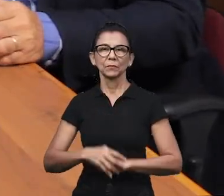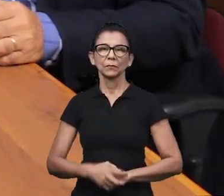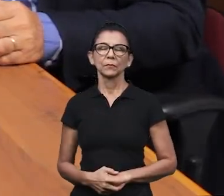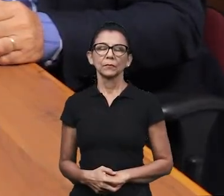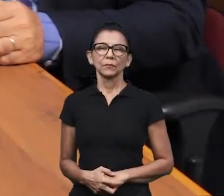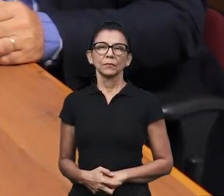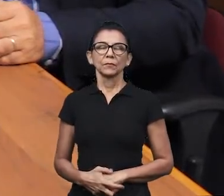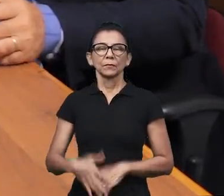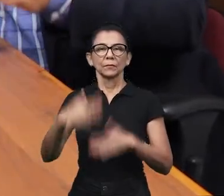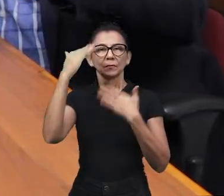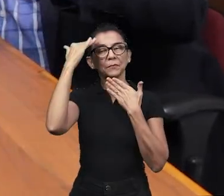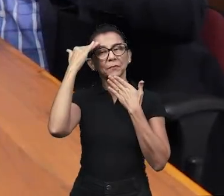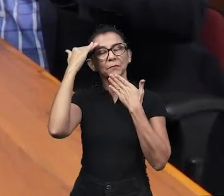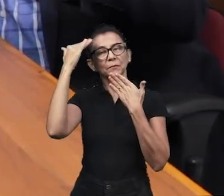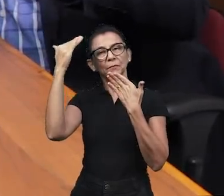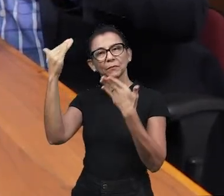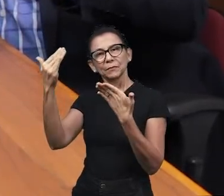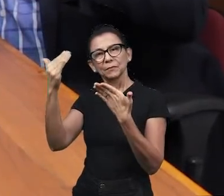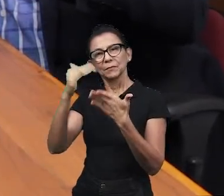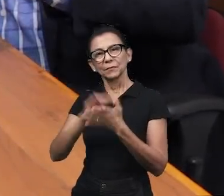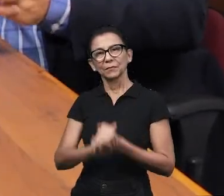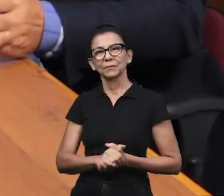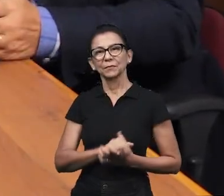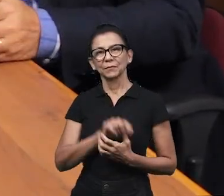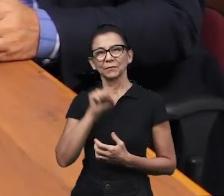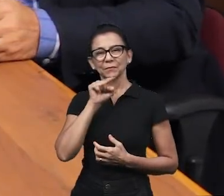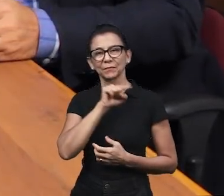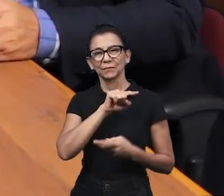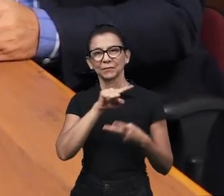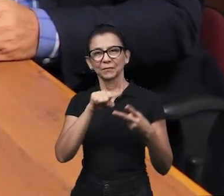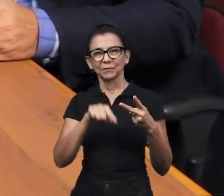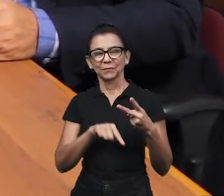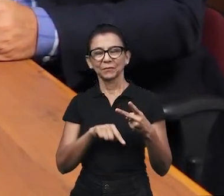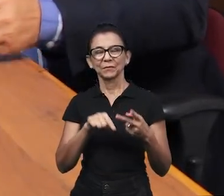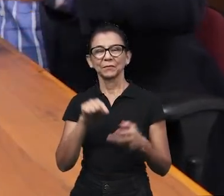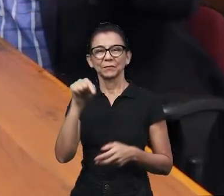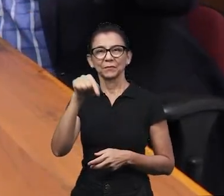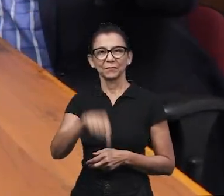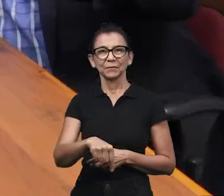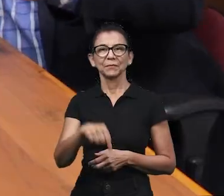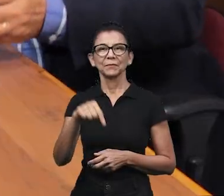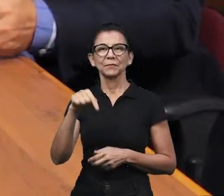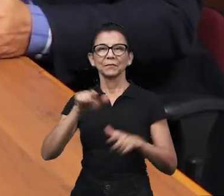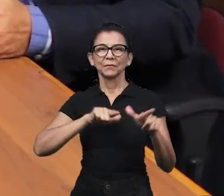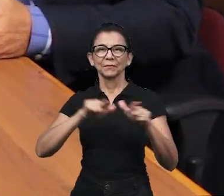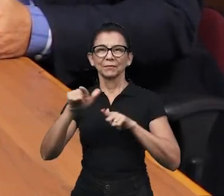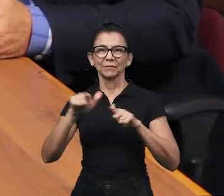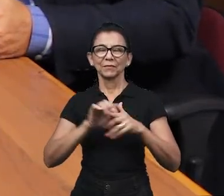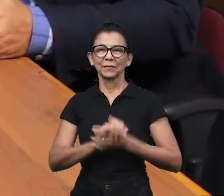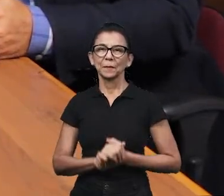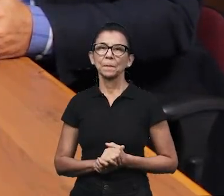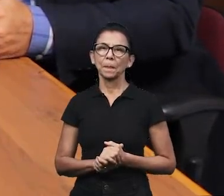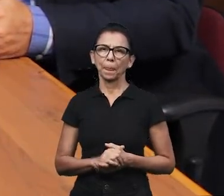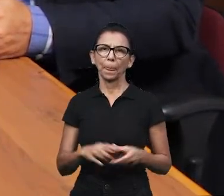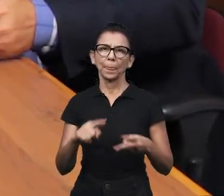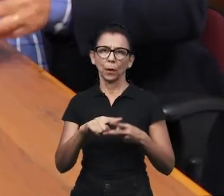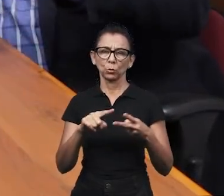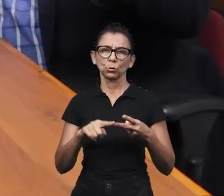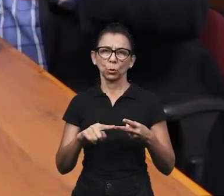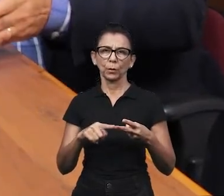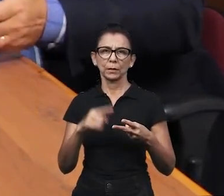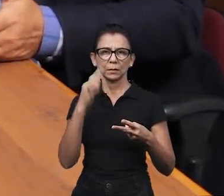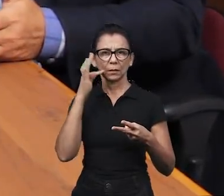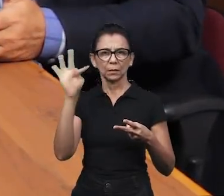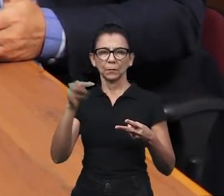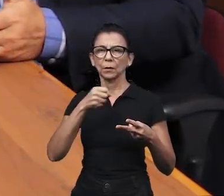a Jesus, obrigado a você, voluntário, você que trabalha aqui no Manaim, não só aos irmãos que deram depoimento, seu depoimento,